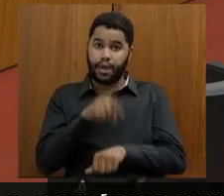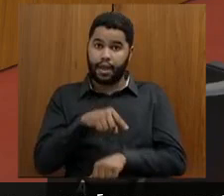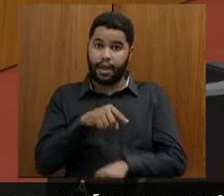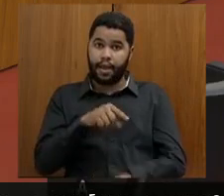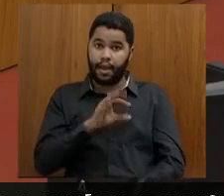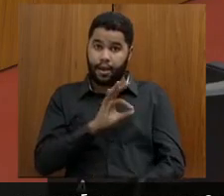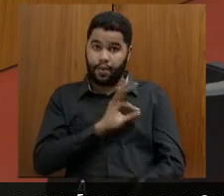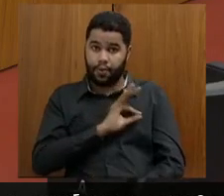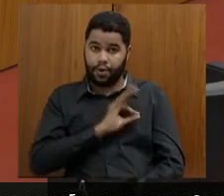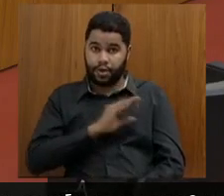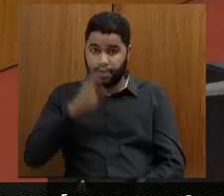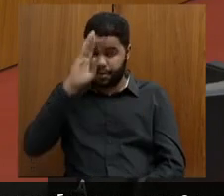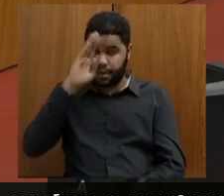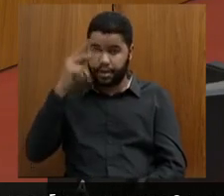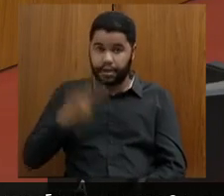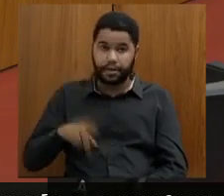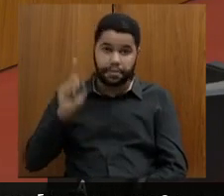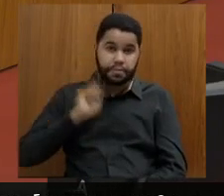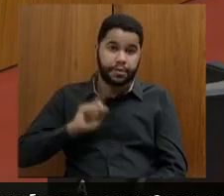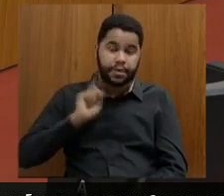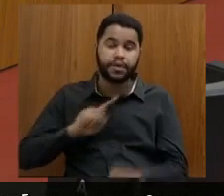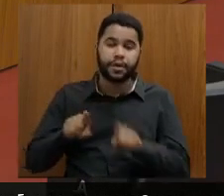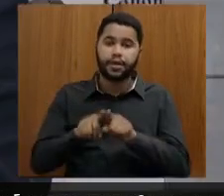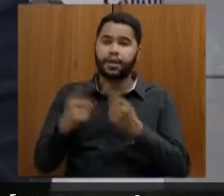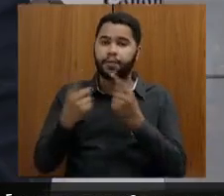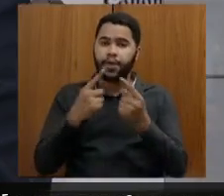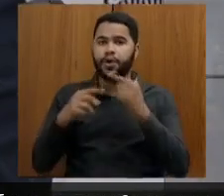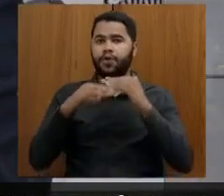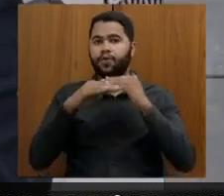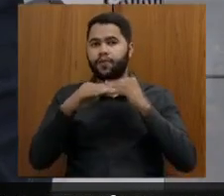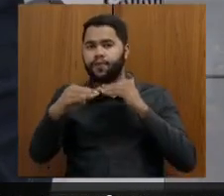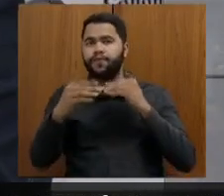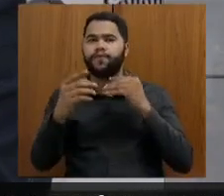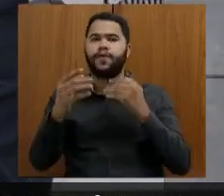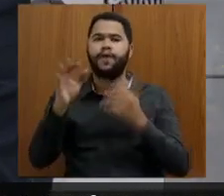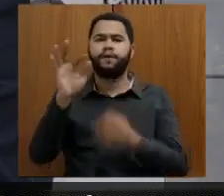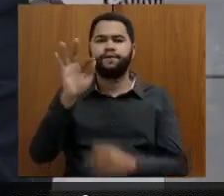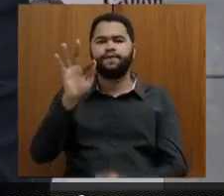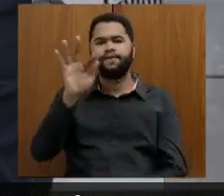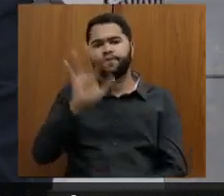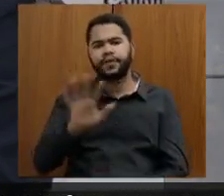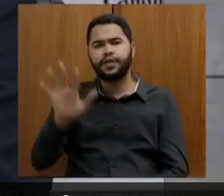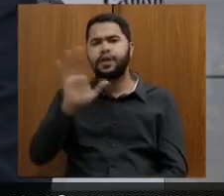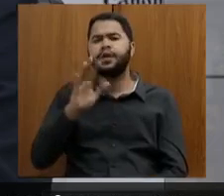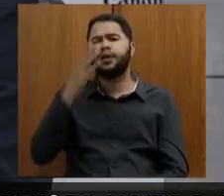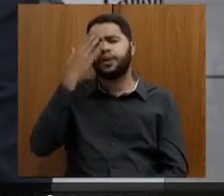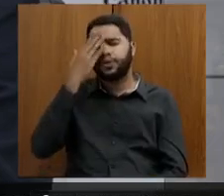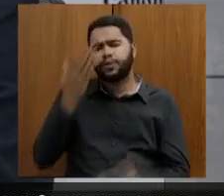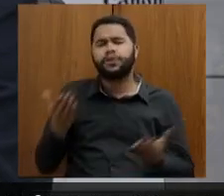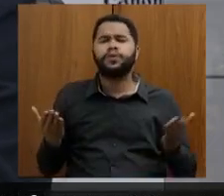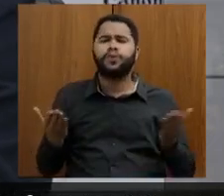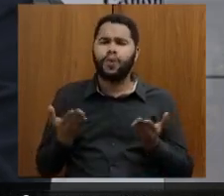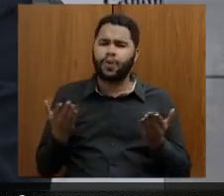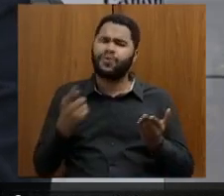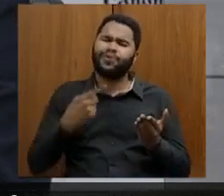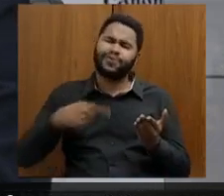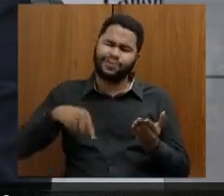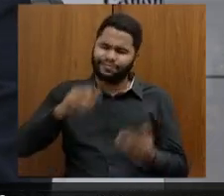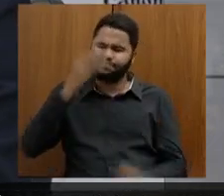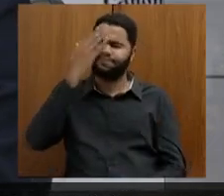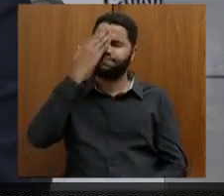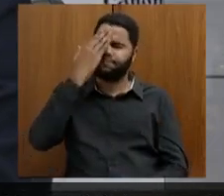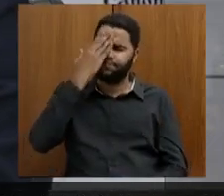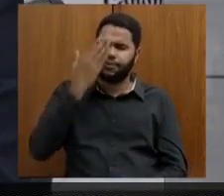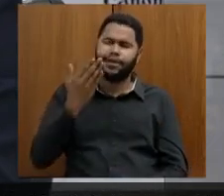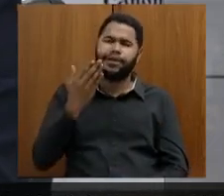combate a Poli o estado de Minas Gerais em rodovias federais precisa ter um entendimento eu sei que hoje nós sabemos é